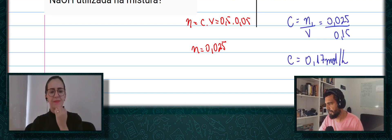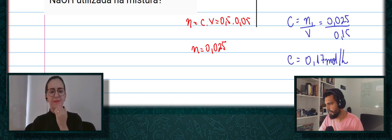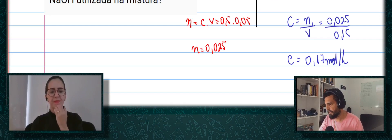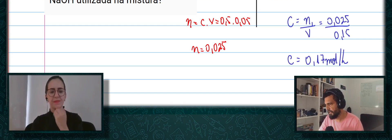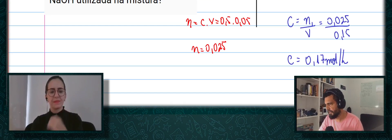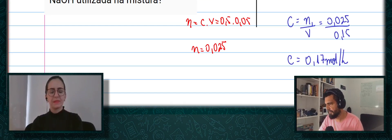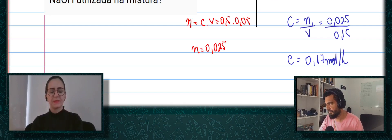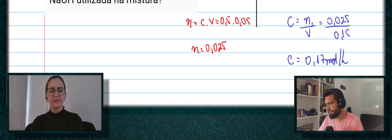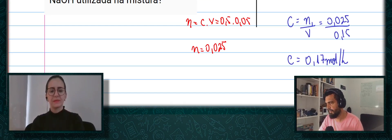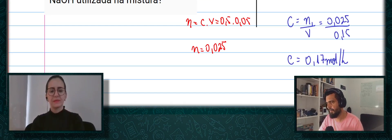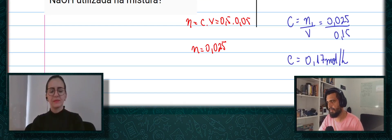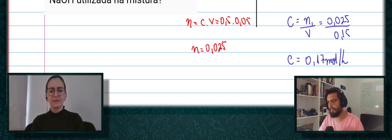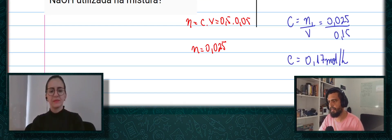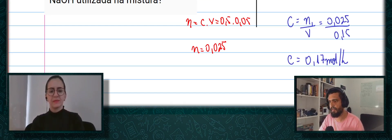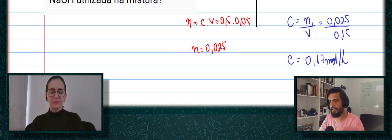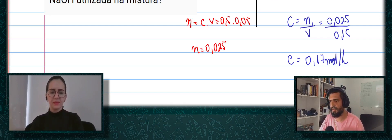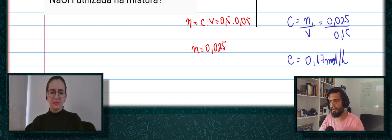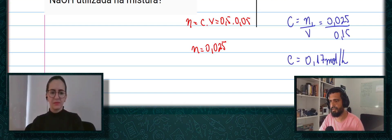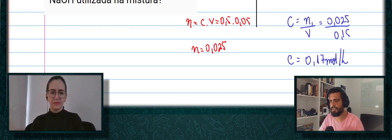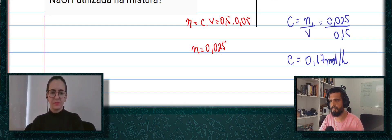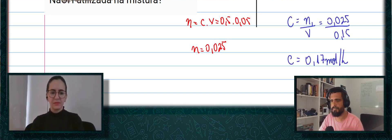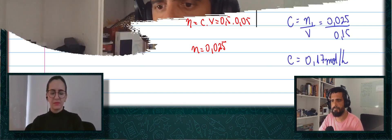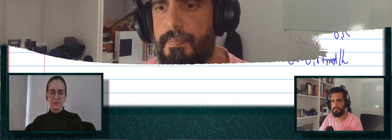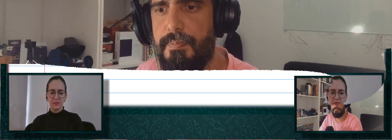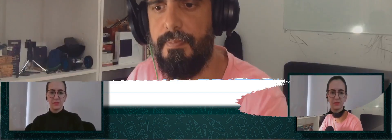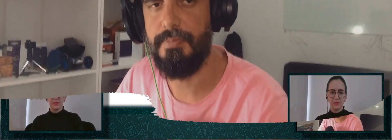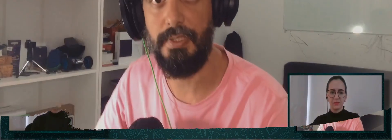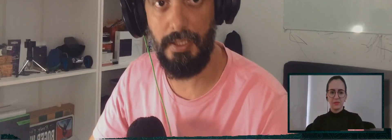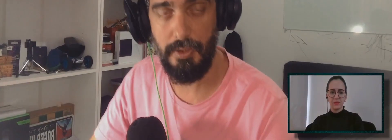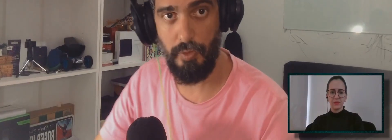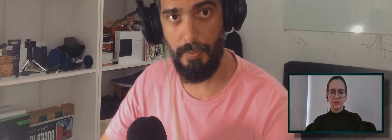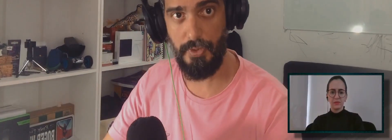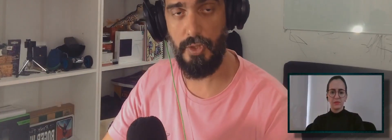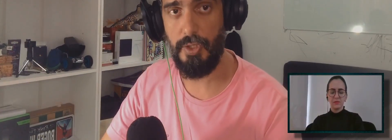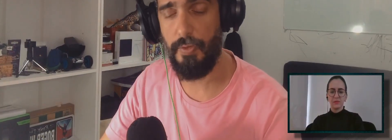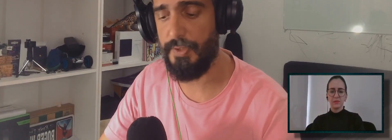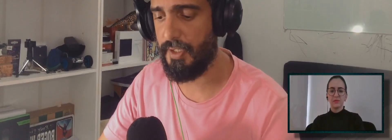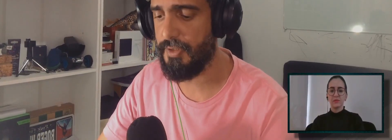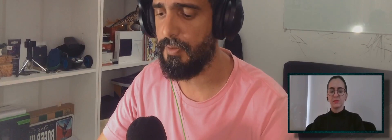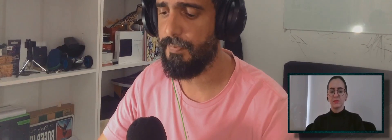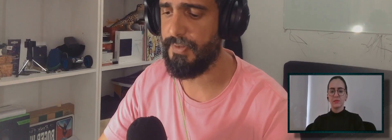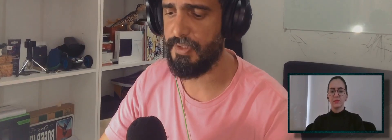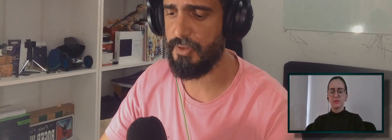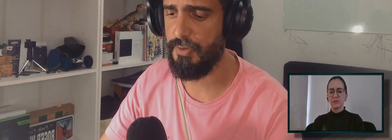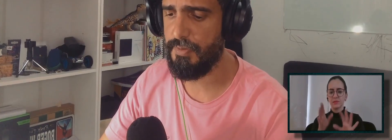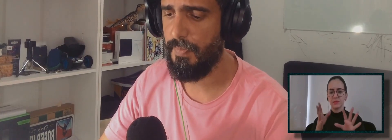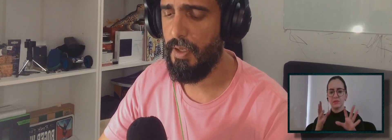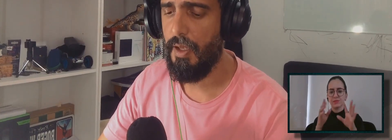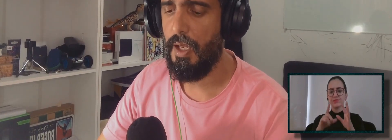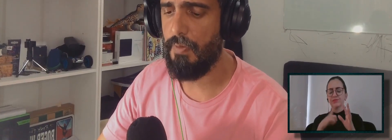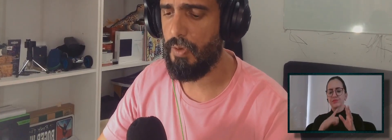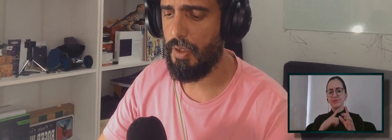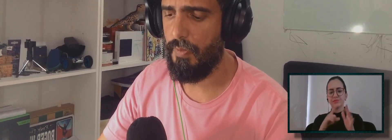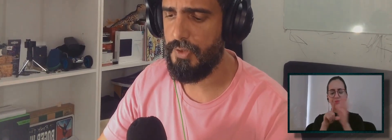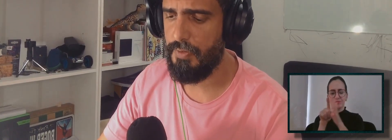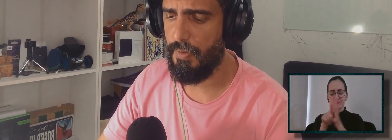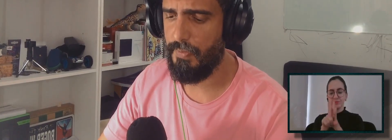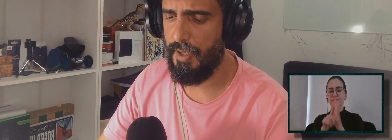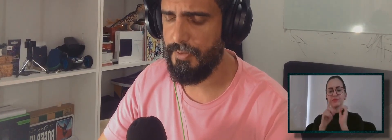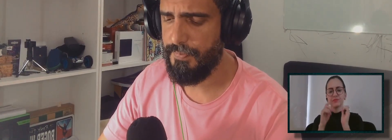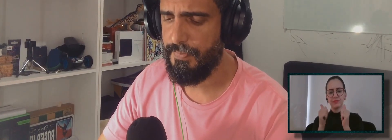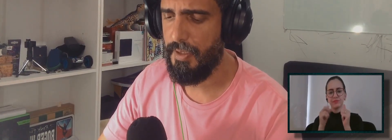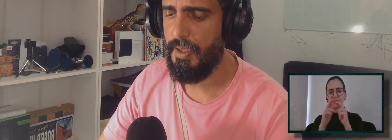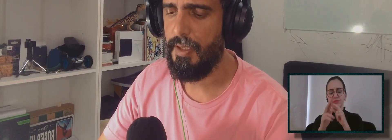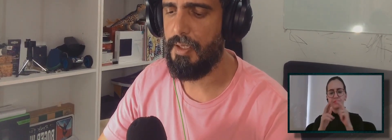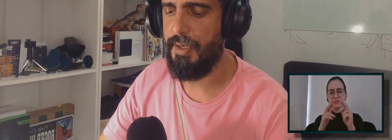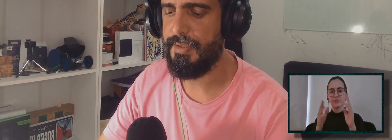como eu falei para vocês, esse seria as formas de a gente resolver essas questões. Eu vou colocar uma lista de